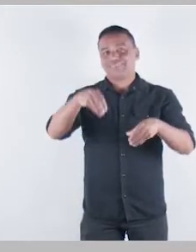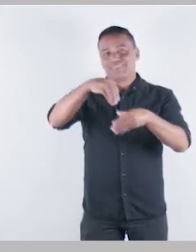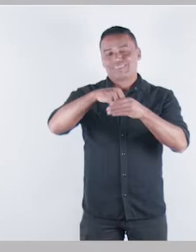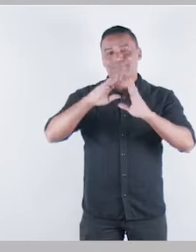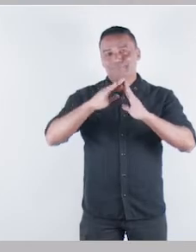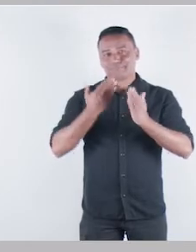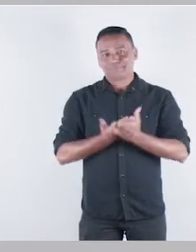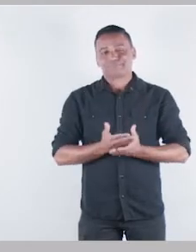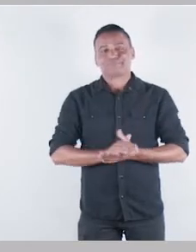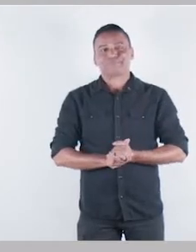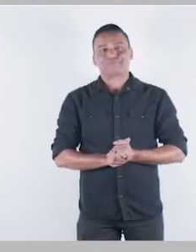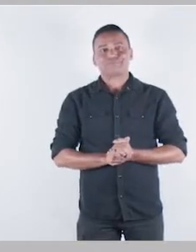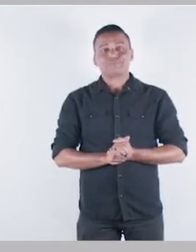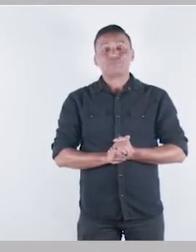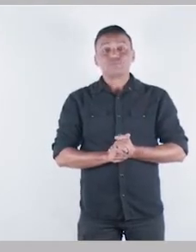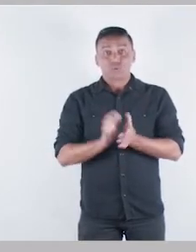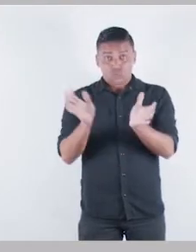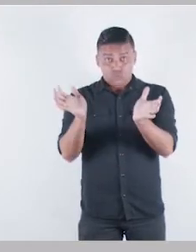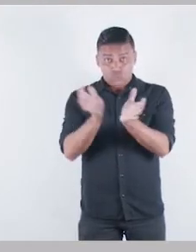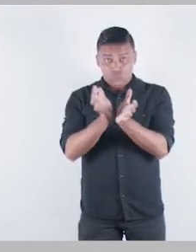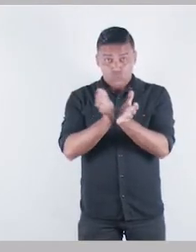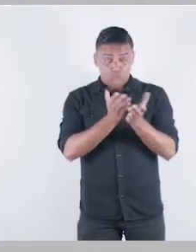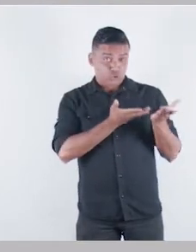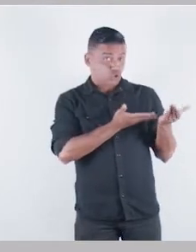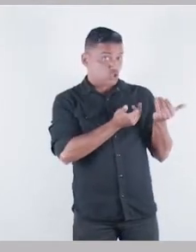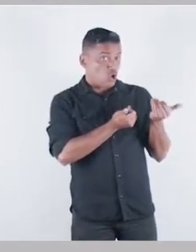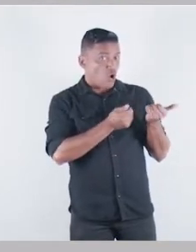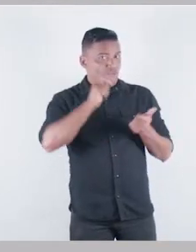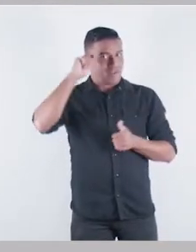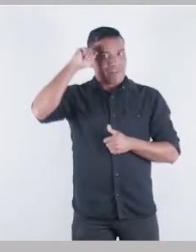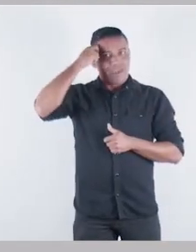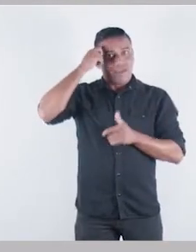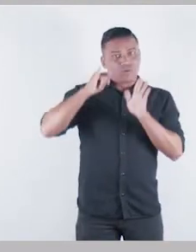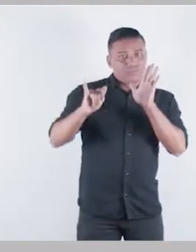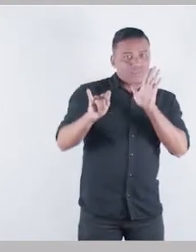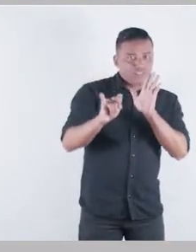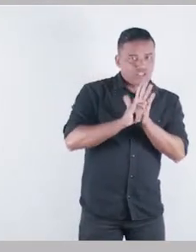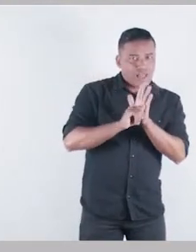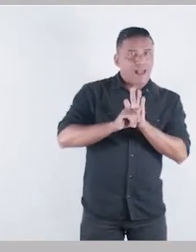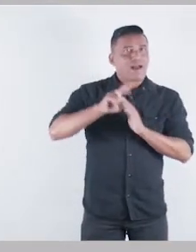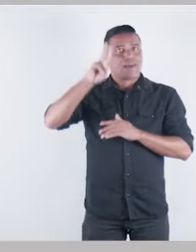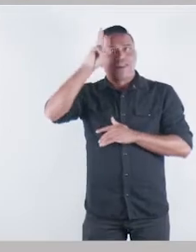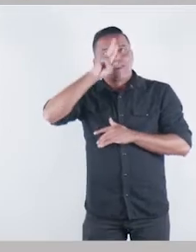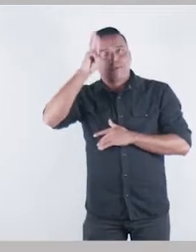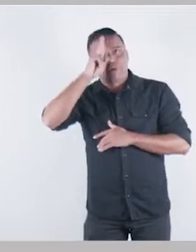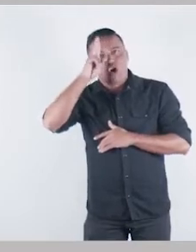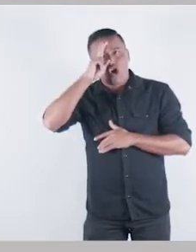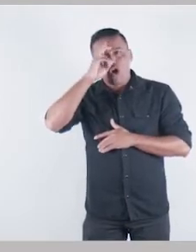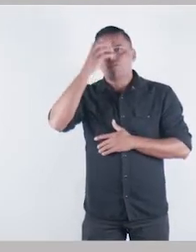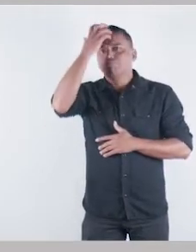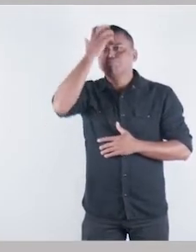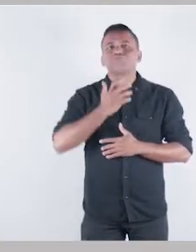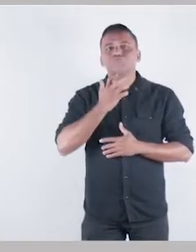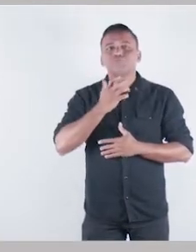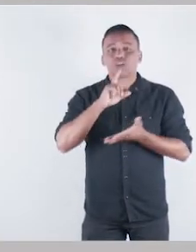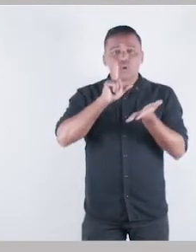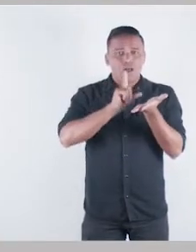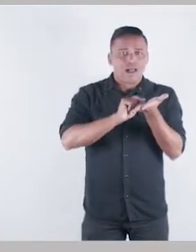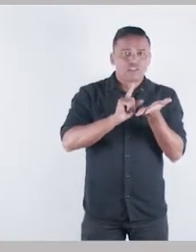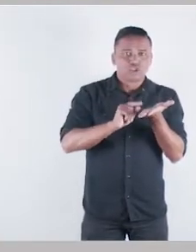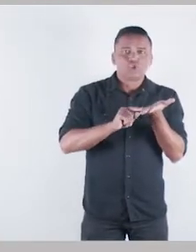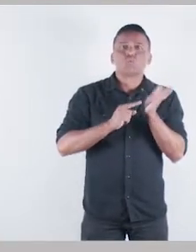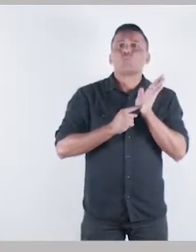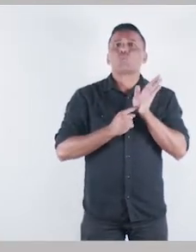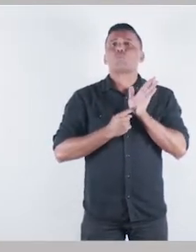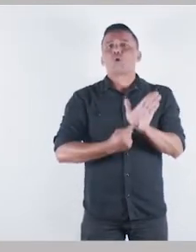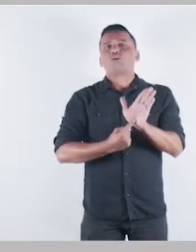A questão da juventude negra, né? Construção da identidade, memória e afirmação, é um artigo em que eu trato